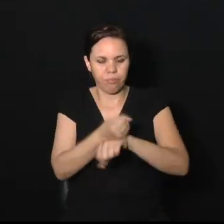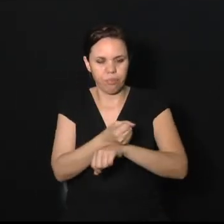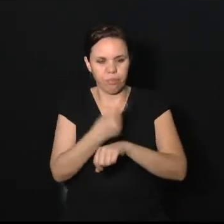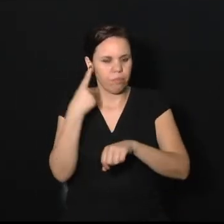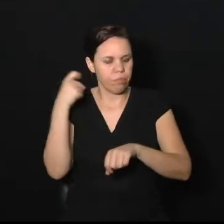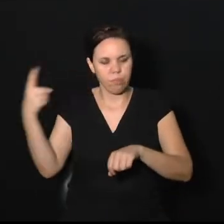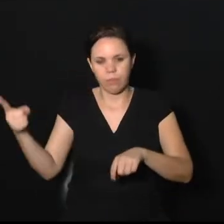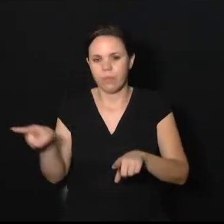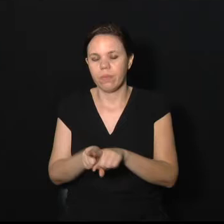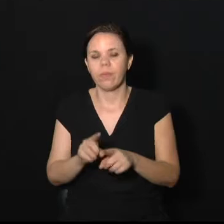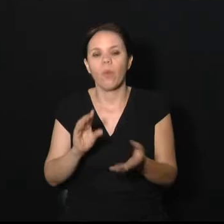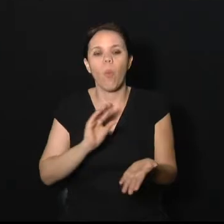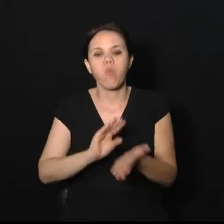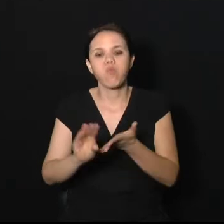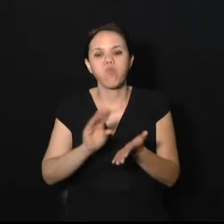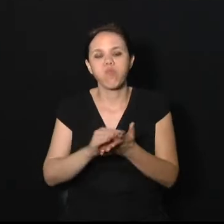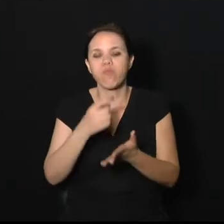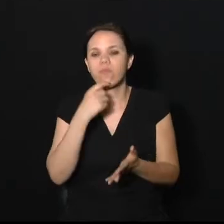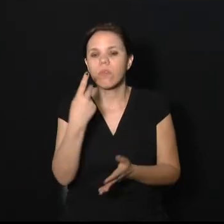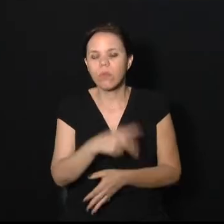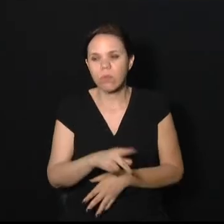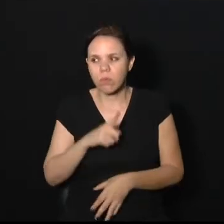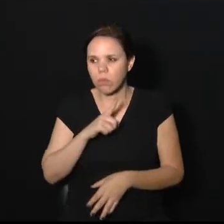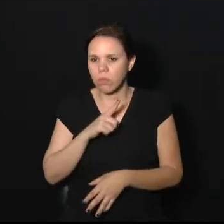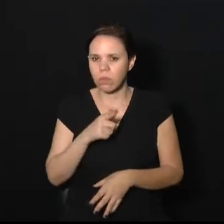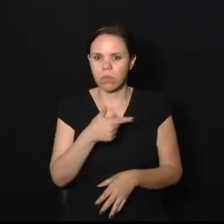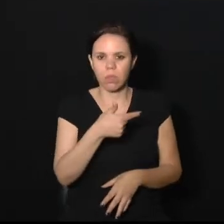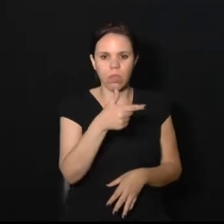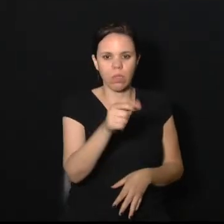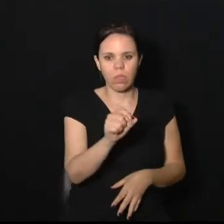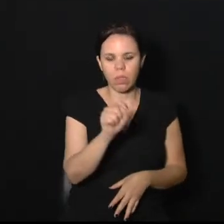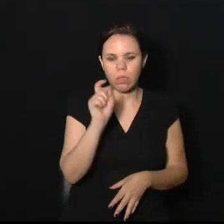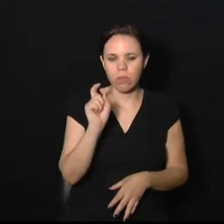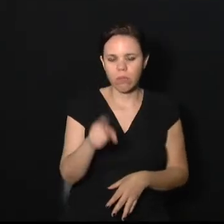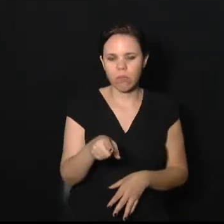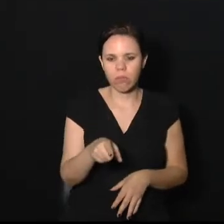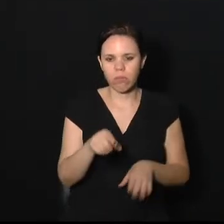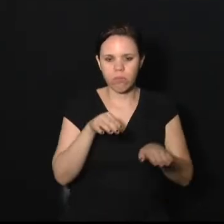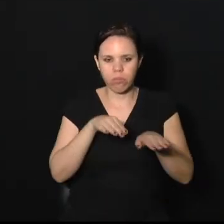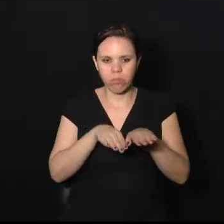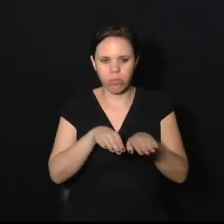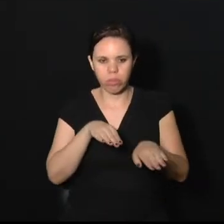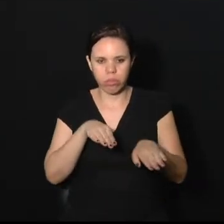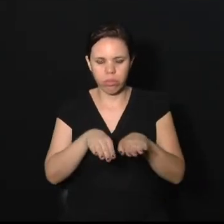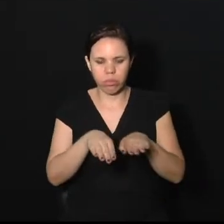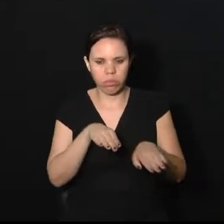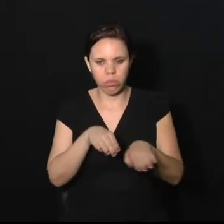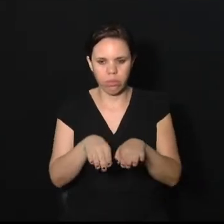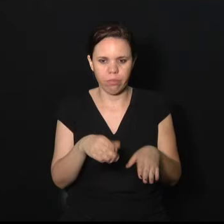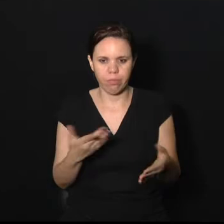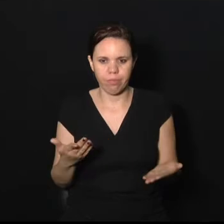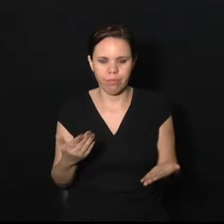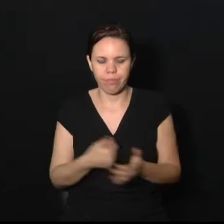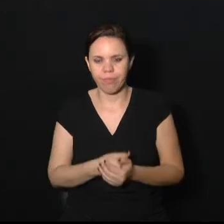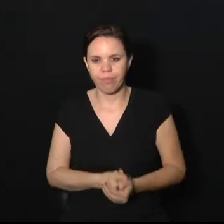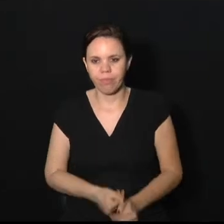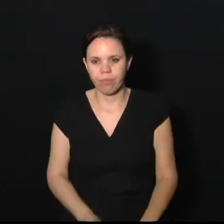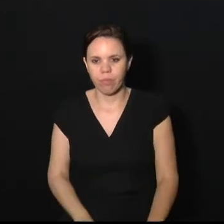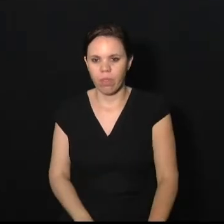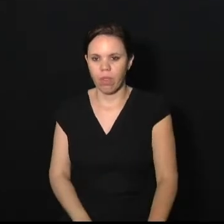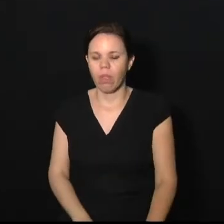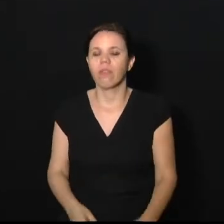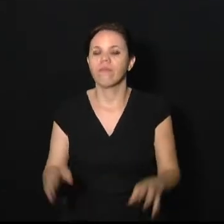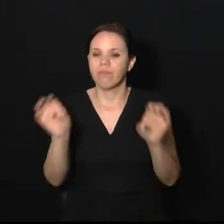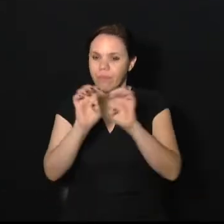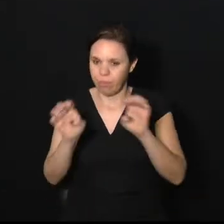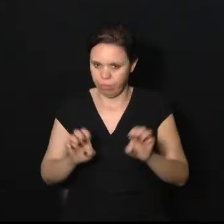para uma cidade de Campinas que hoje tem a meta de 10 mil, se eu não me engano, são 10 mil vagas para crescer, né, eram 2 mil, chegar a 10 mil. É infraestrutura,